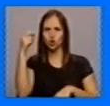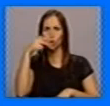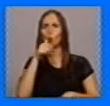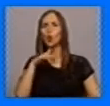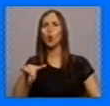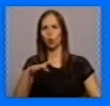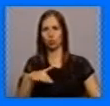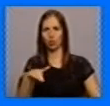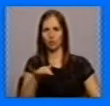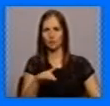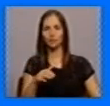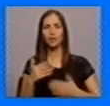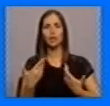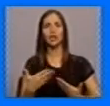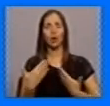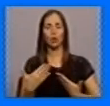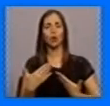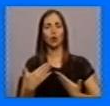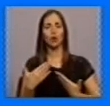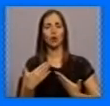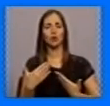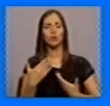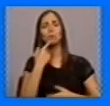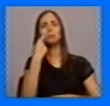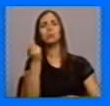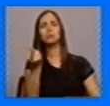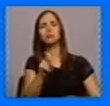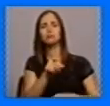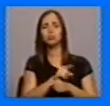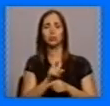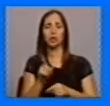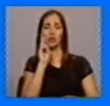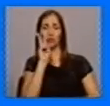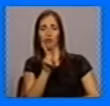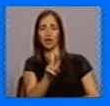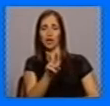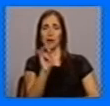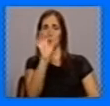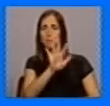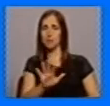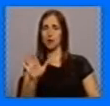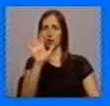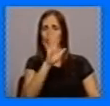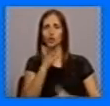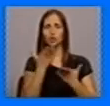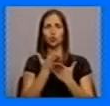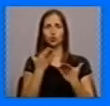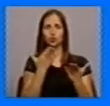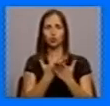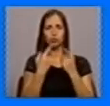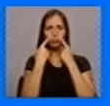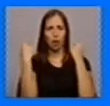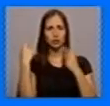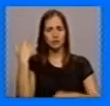que nasce agora, de maneira mais contemporânea, esta pergunta? Olha, nasce desta imagem que nós estamos a ver, de um estudo que foi apresentado nestas